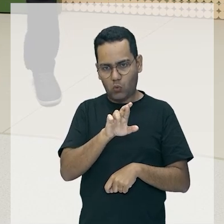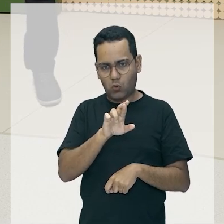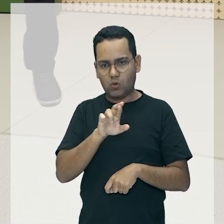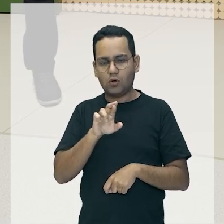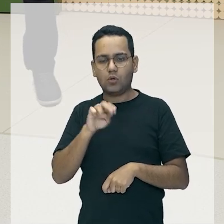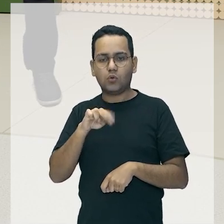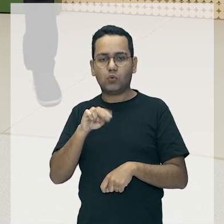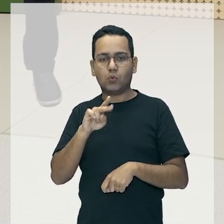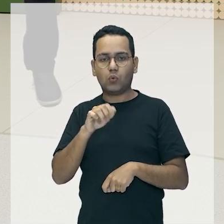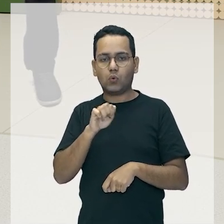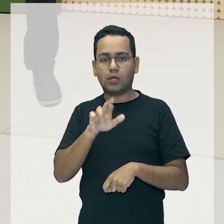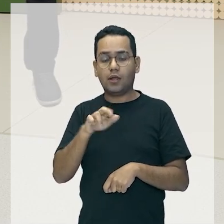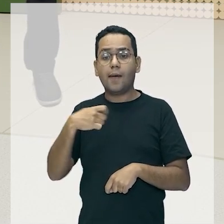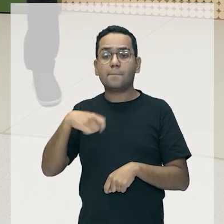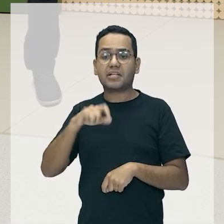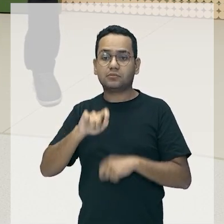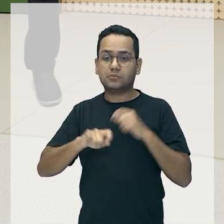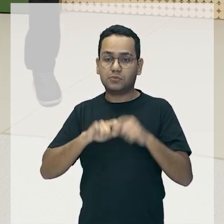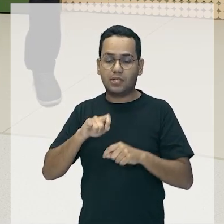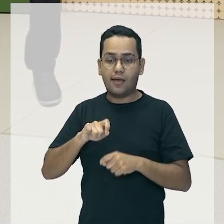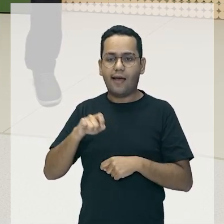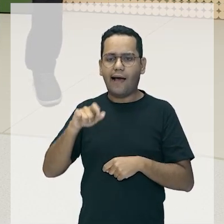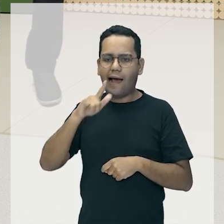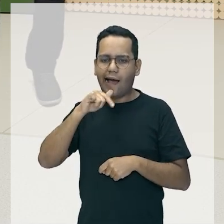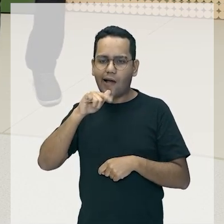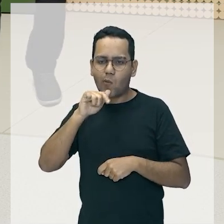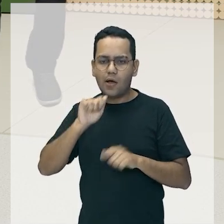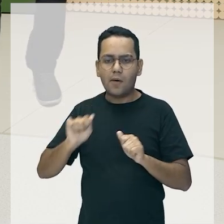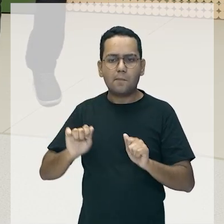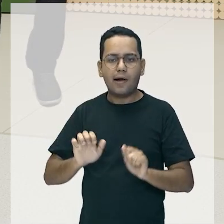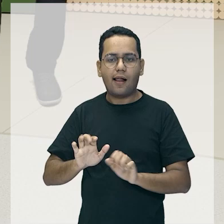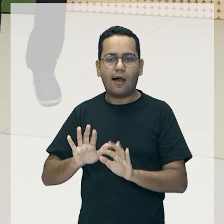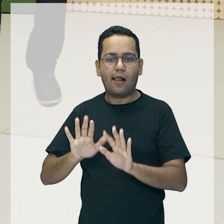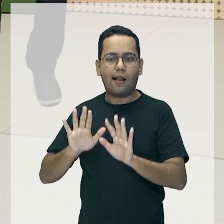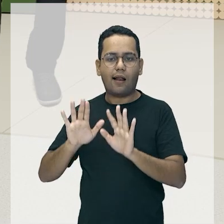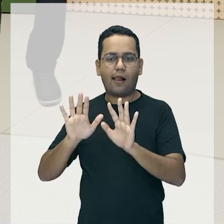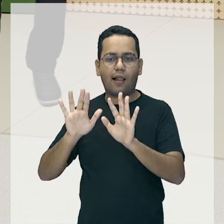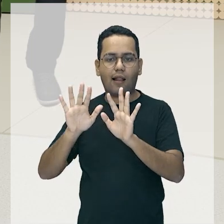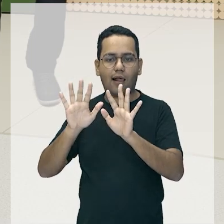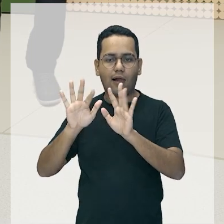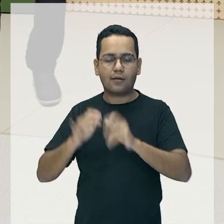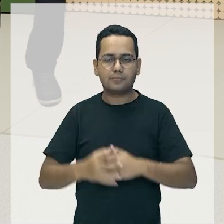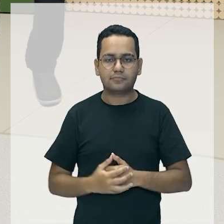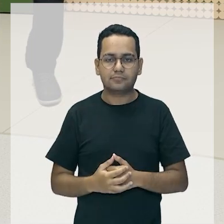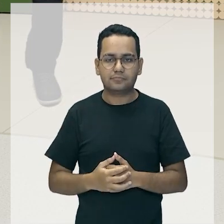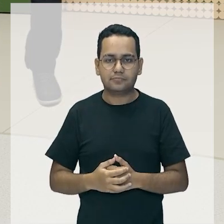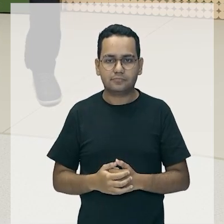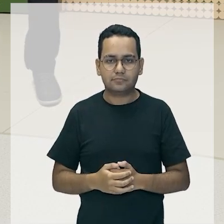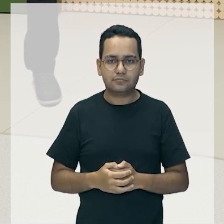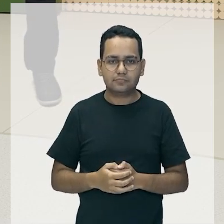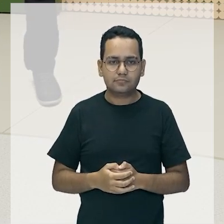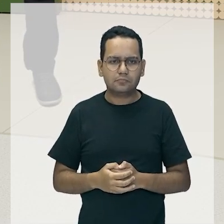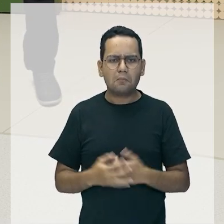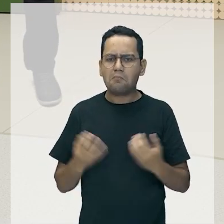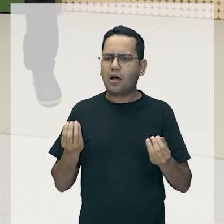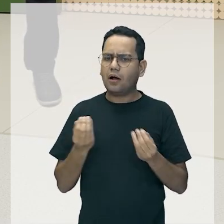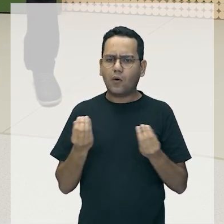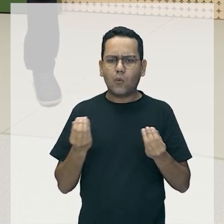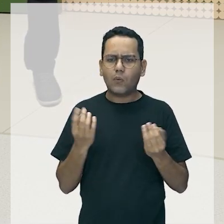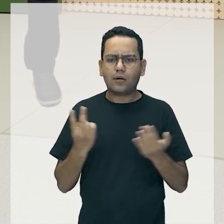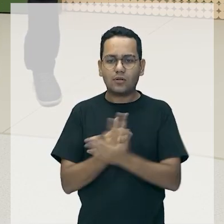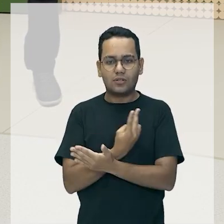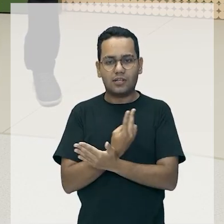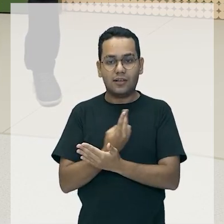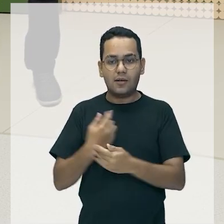utilizar vapor de água. Vapor que acabou evaporando da água. E como é que eu evaporo essa água? Esquentando